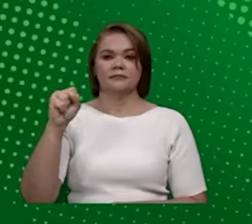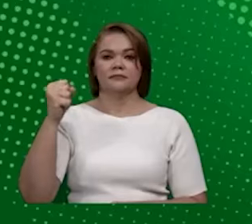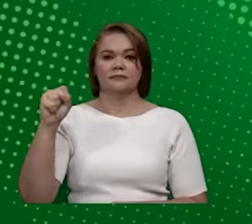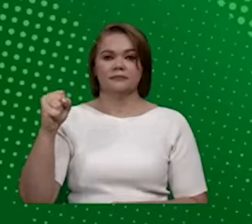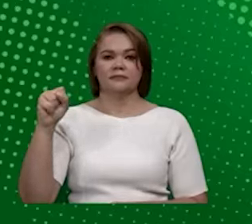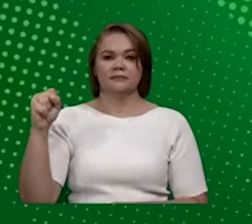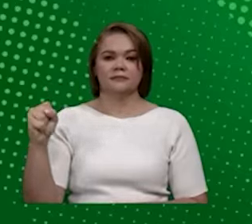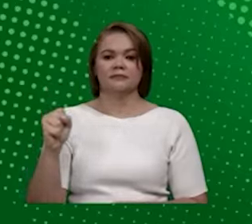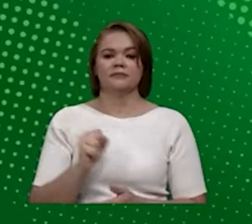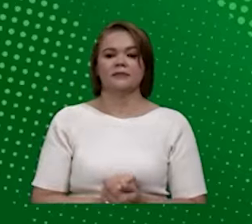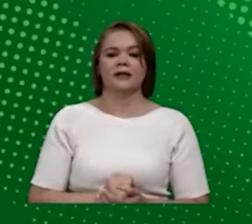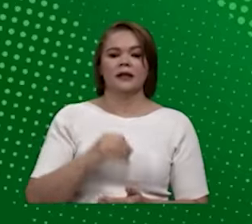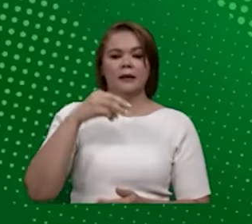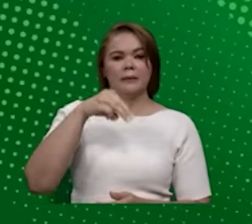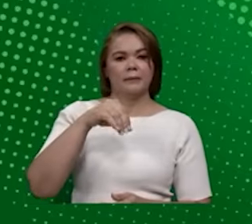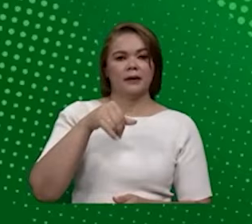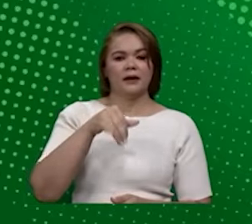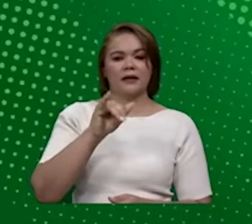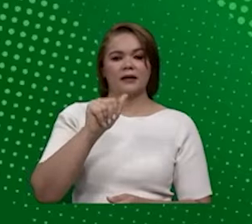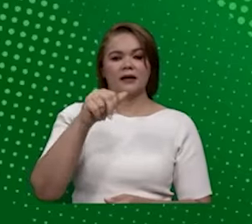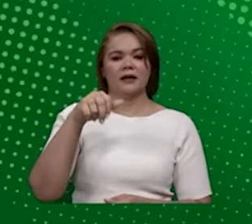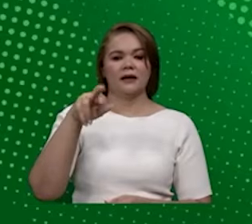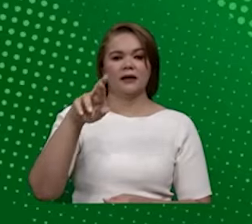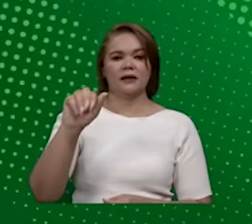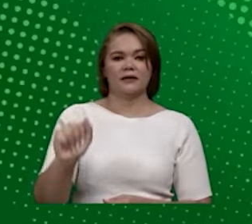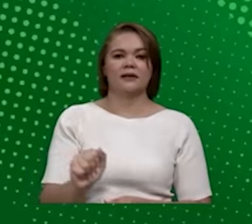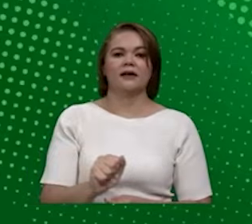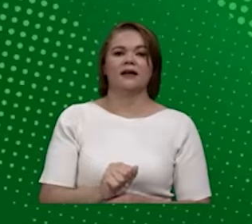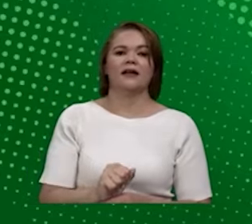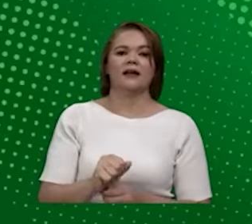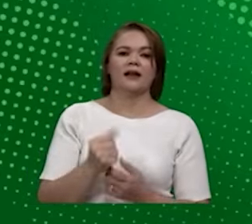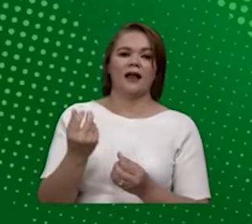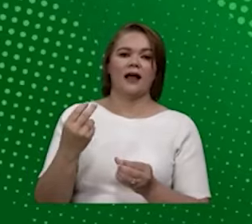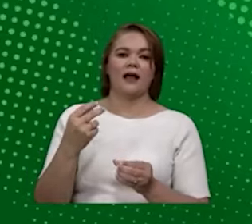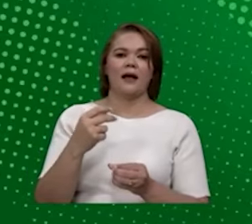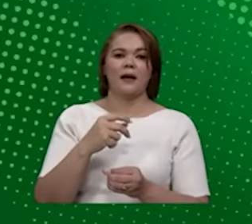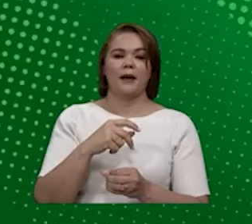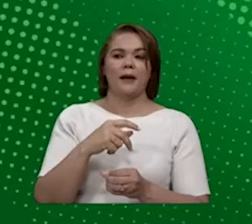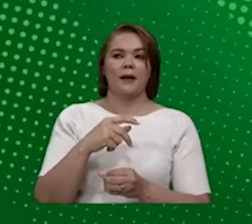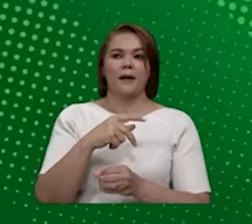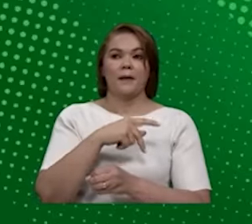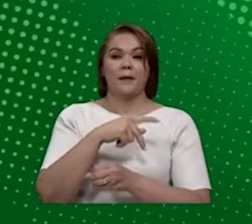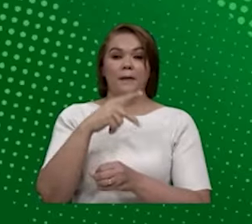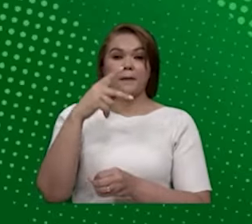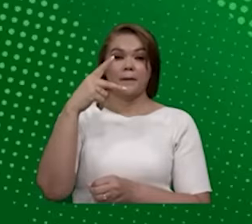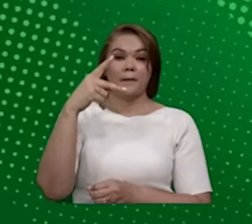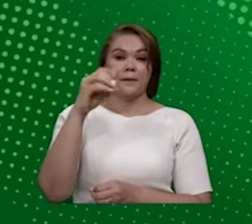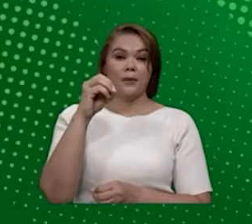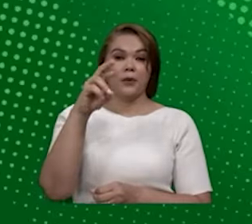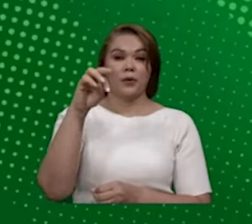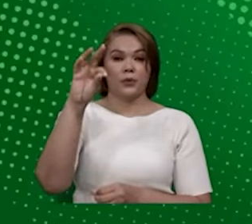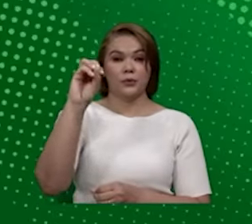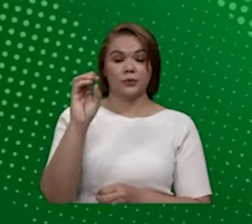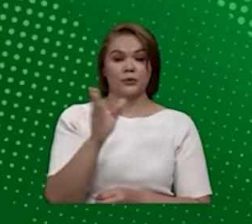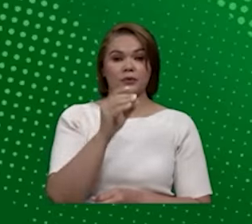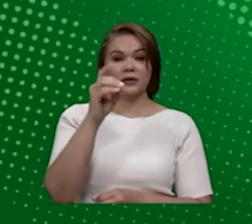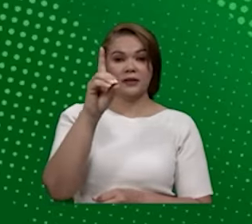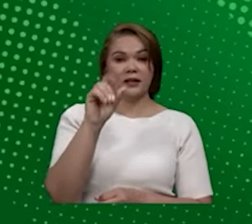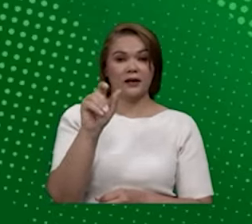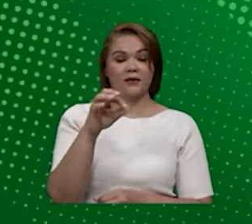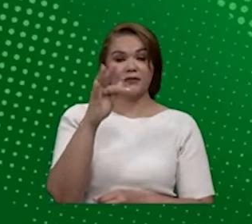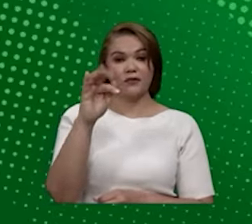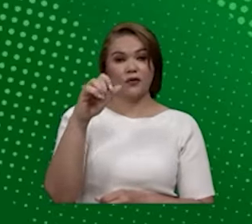0007888. Ô, Maiara maravilhosa, em Porto da Folha, Quixaba. Olha aí, pé